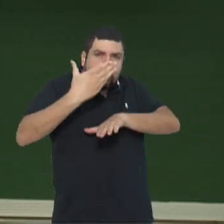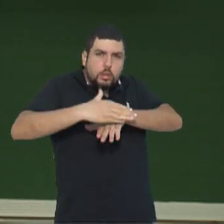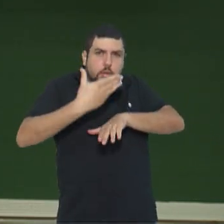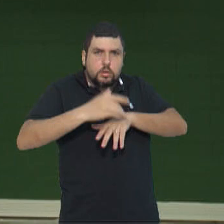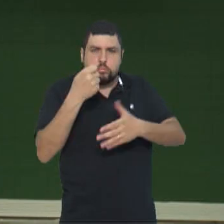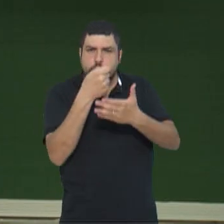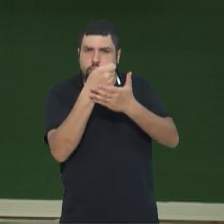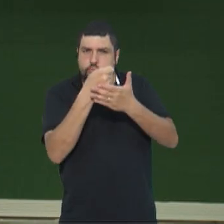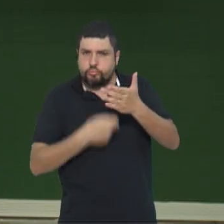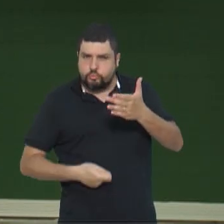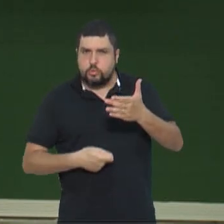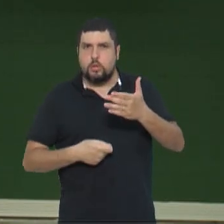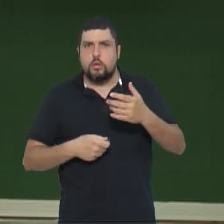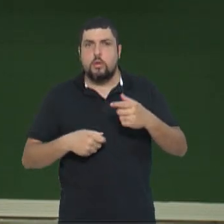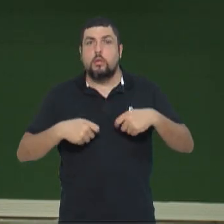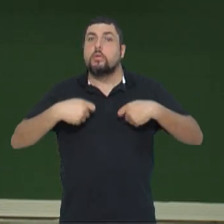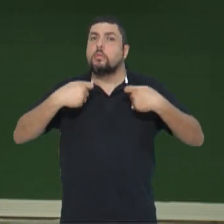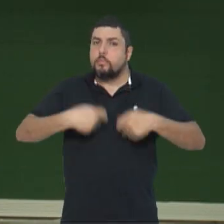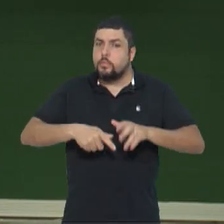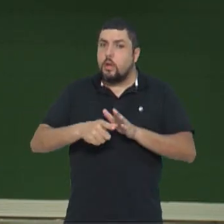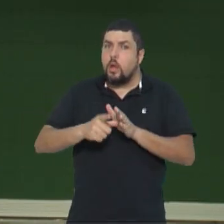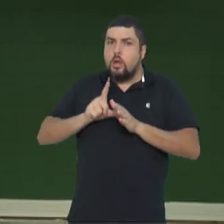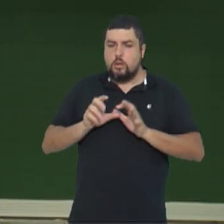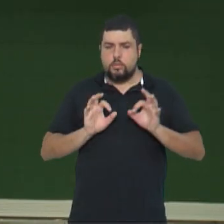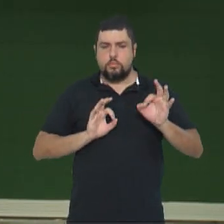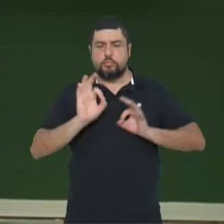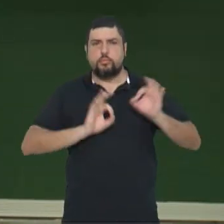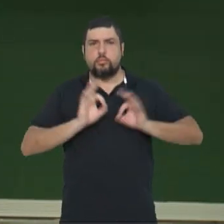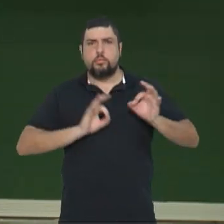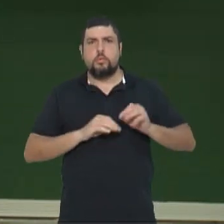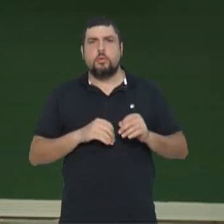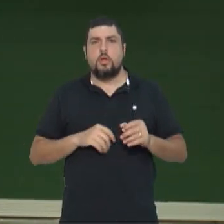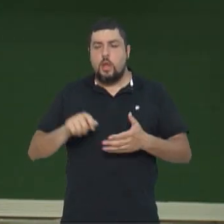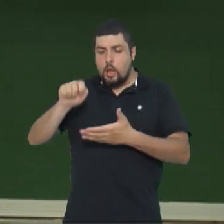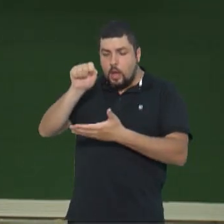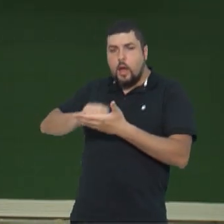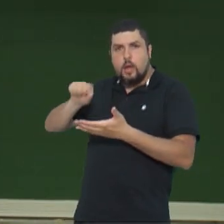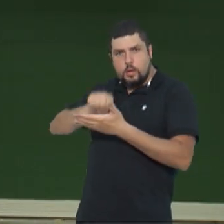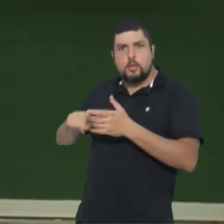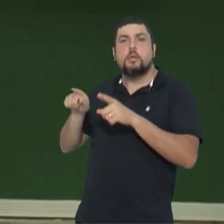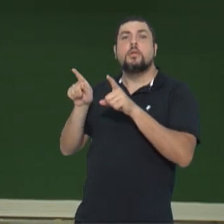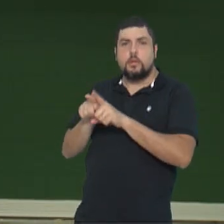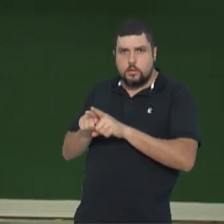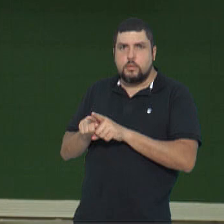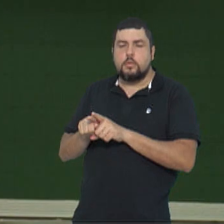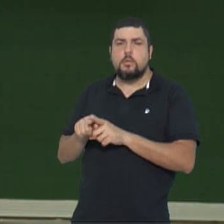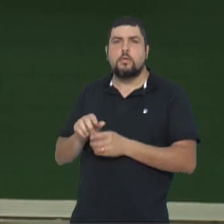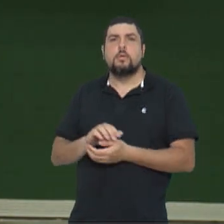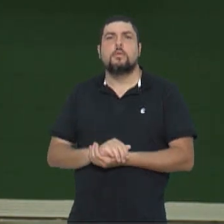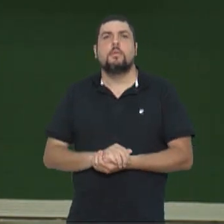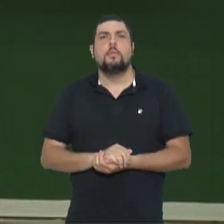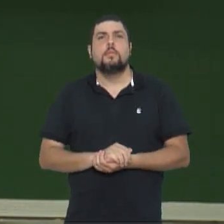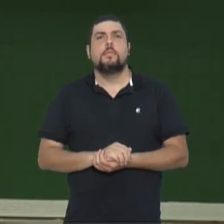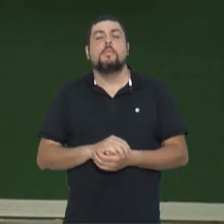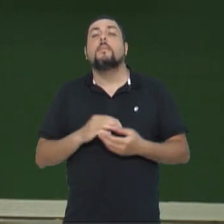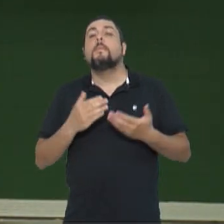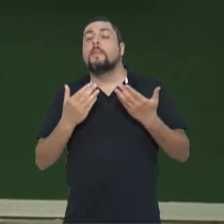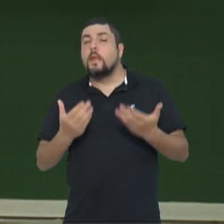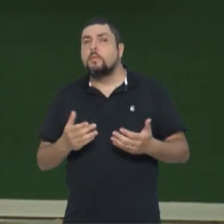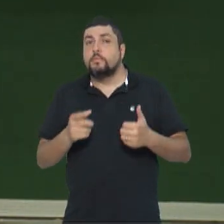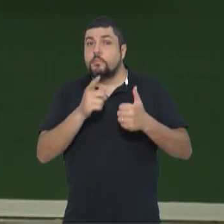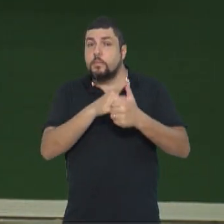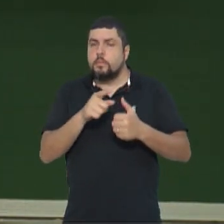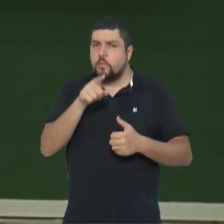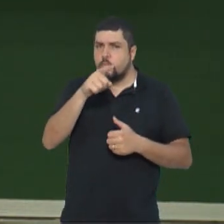tudo nessa vida precisa de planejamento. E a escrita não é diferente. Então, vamos planejar? Primeira coisa que você vai pensar, a